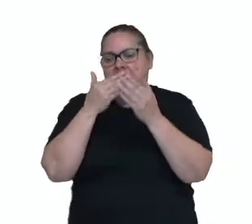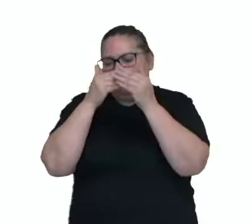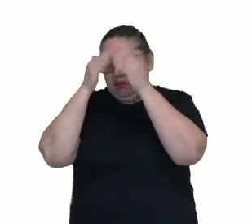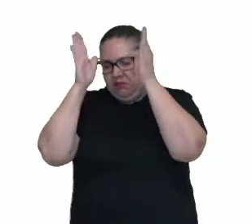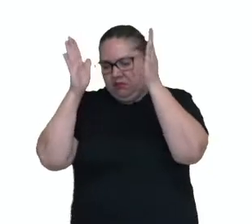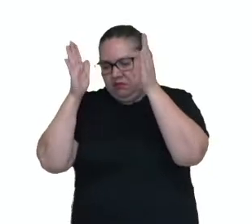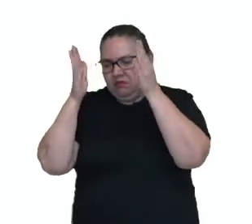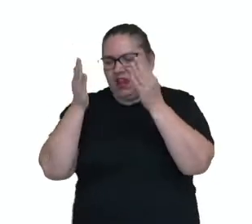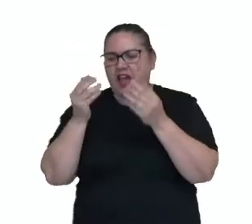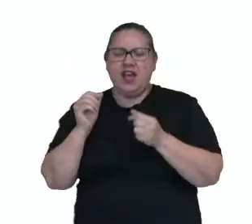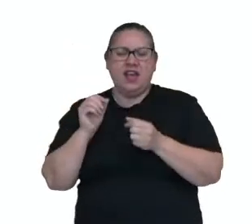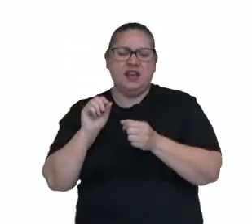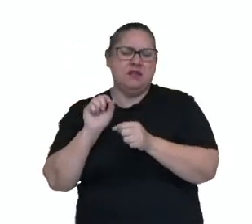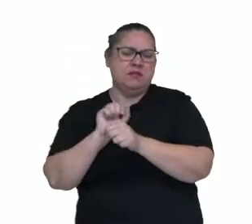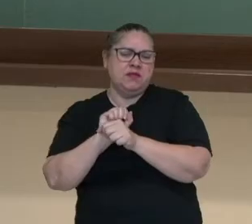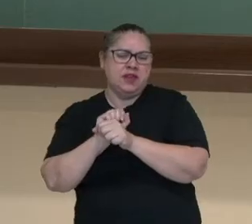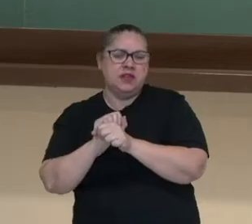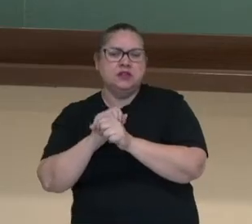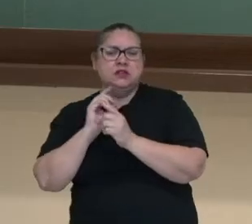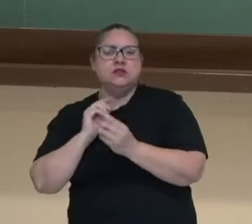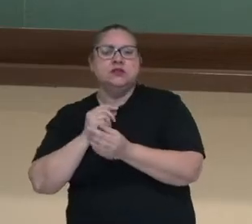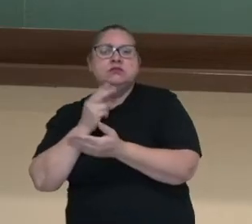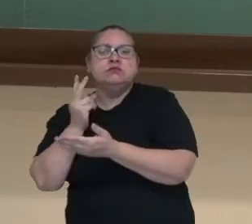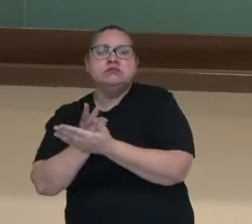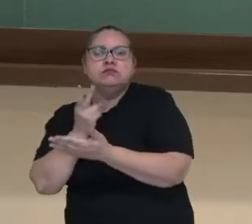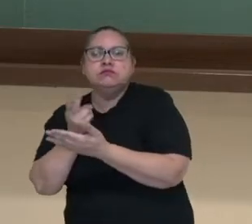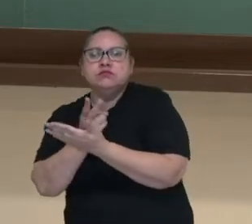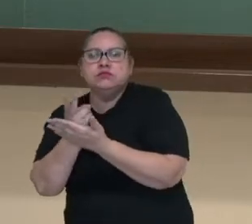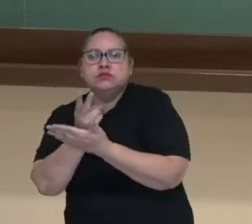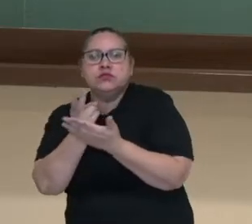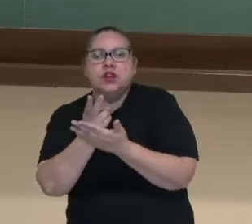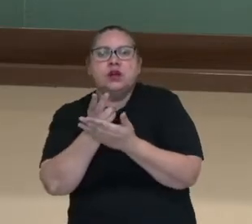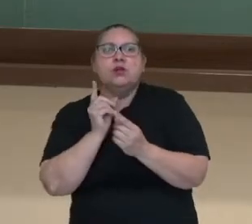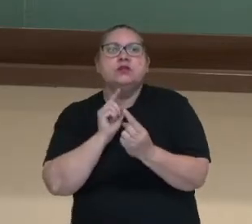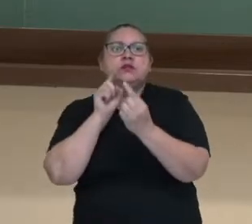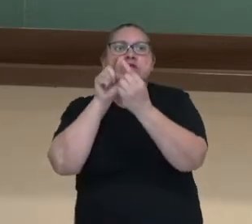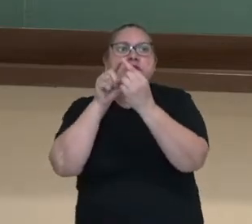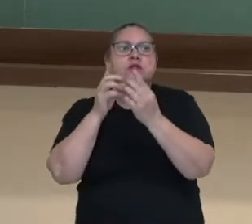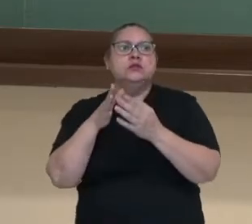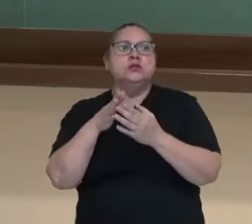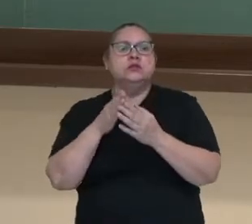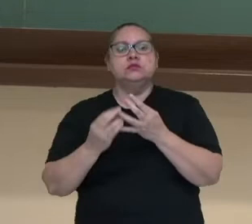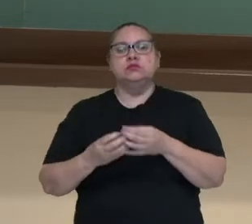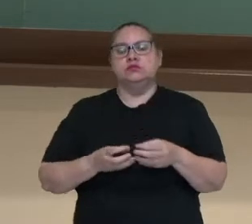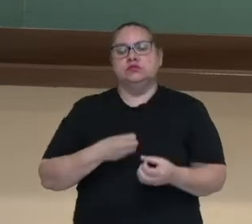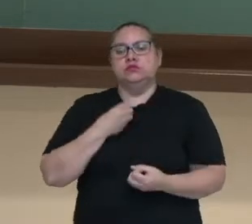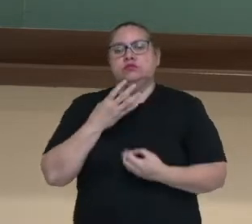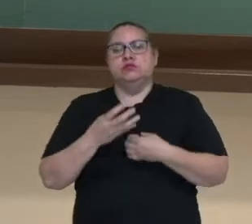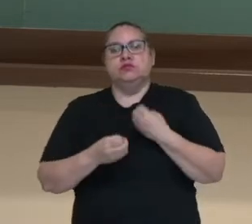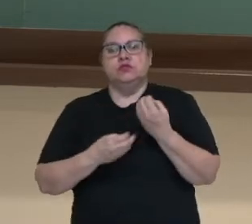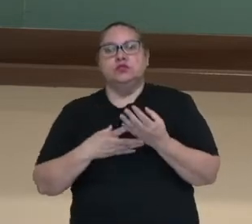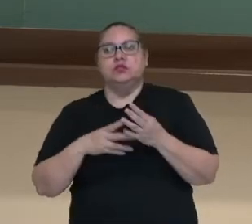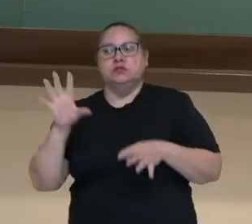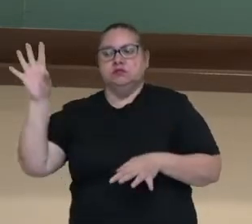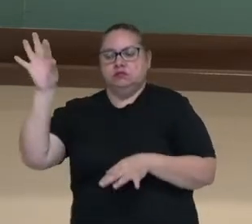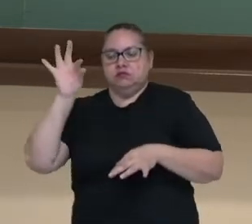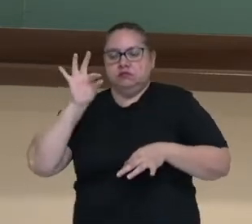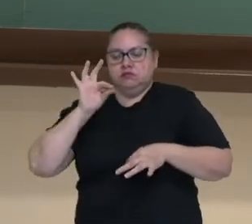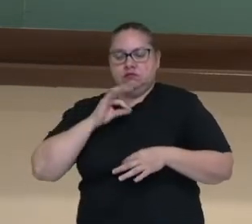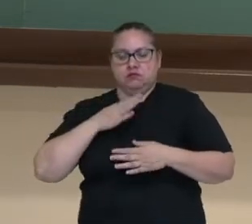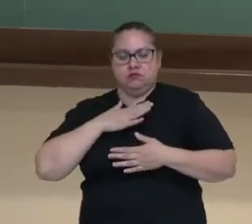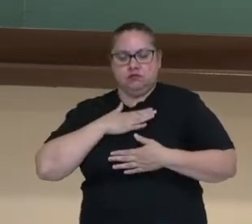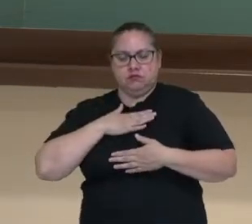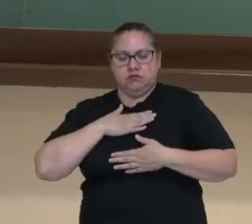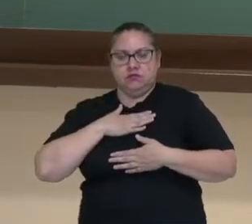o outro a buscar a realização dessas metas. Enquanto no poema, o eu lírico, né, a voz do